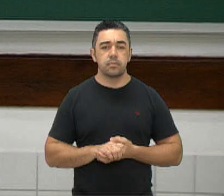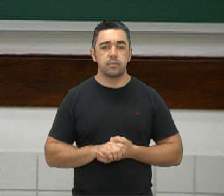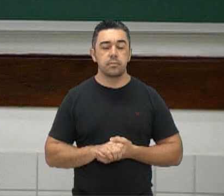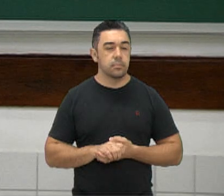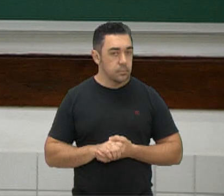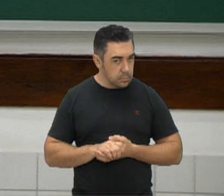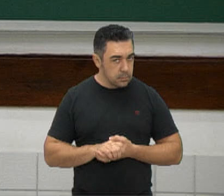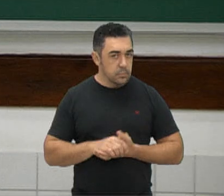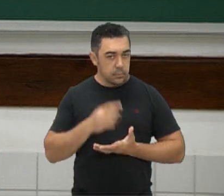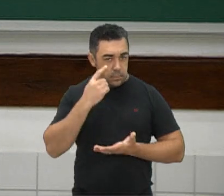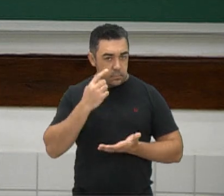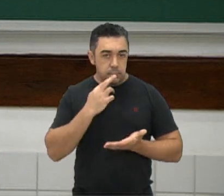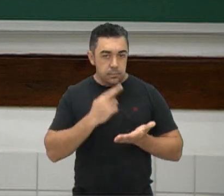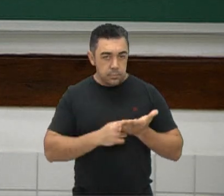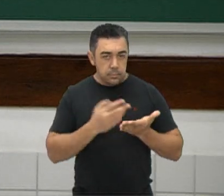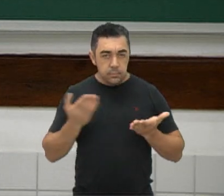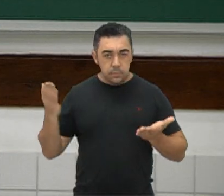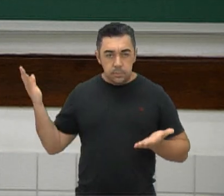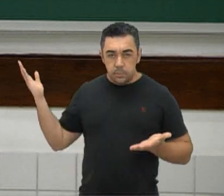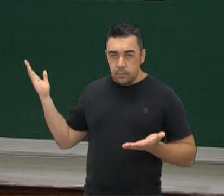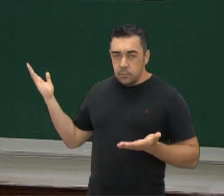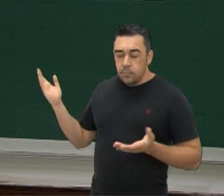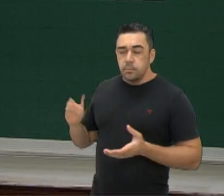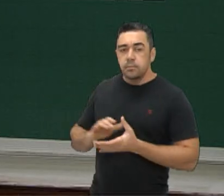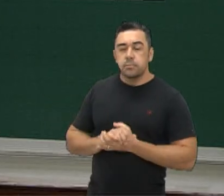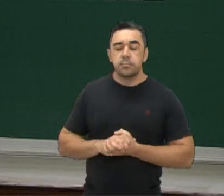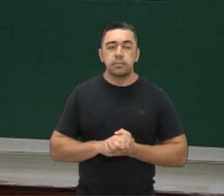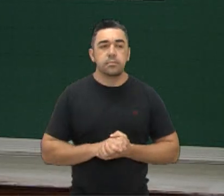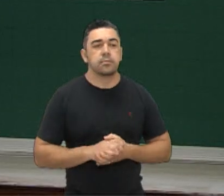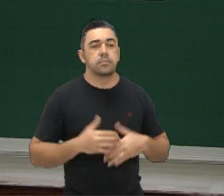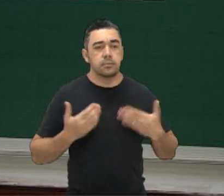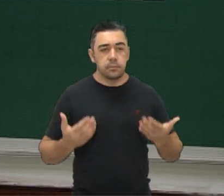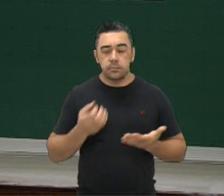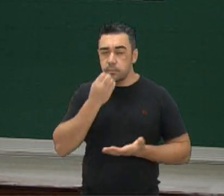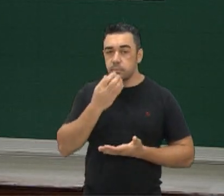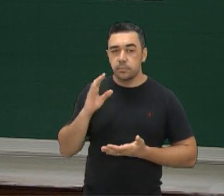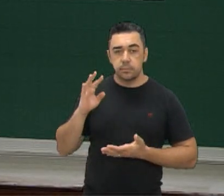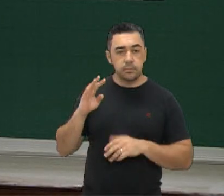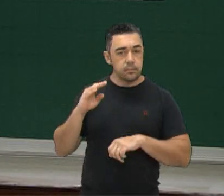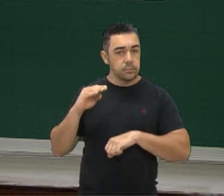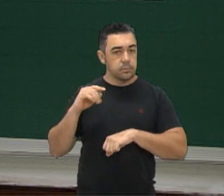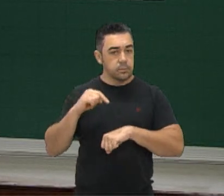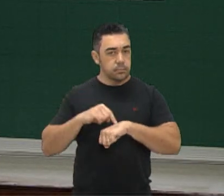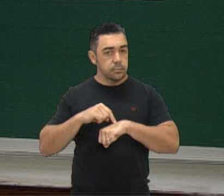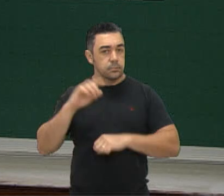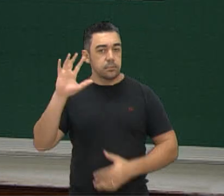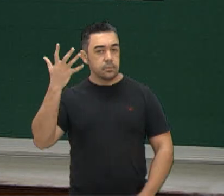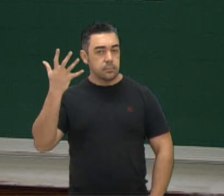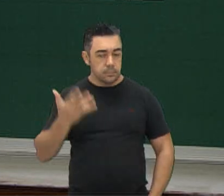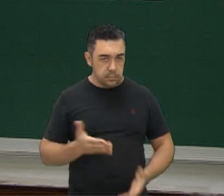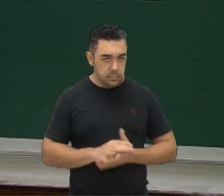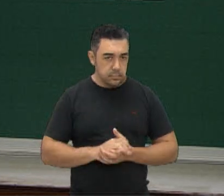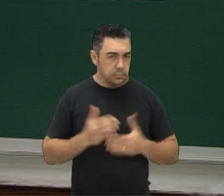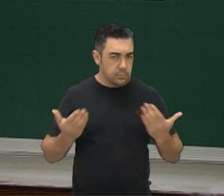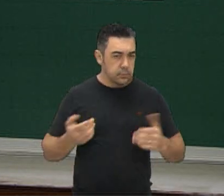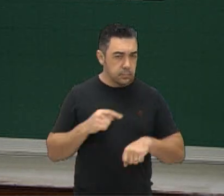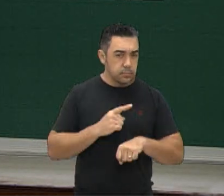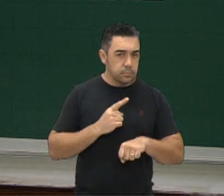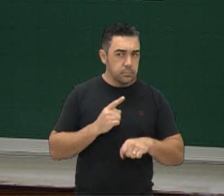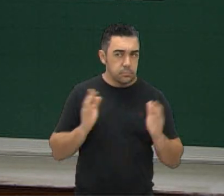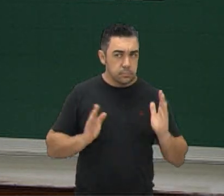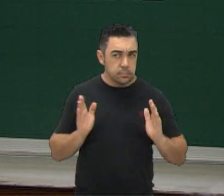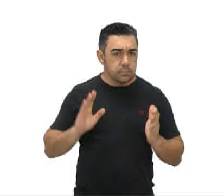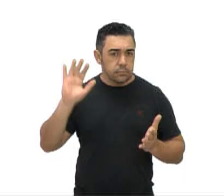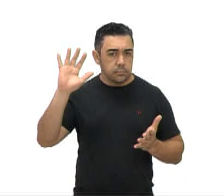A ver, então, sobre o bom tempo. Então, qual dessas alternativas abaixo expressa tempo bom,